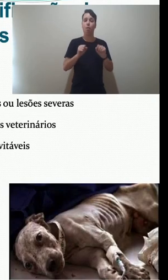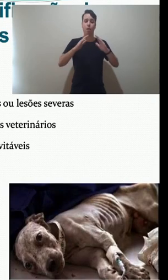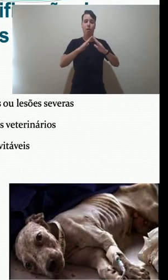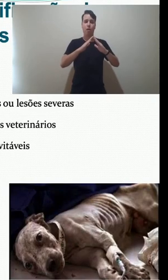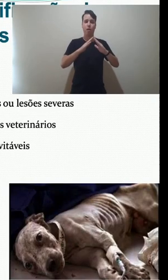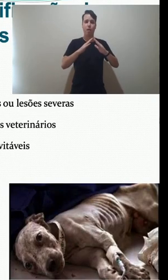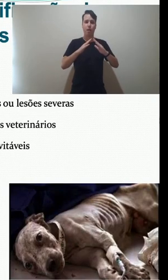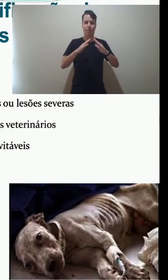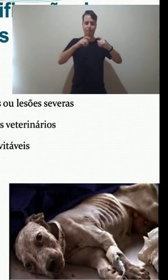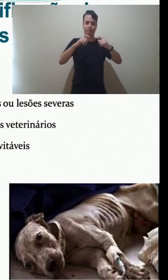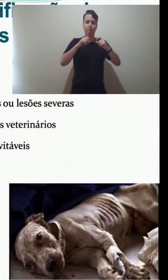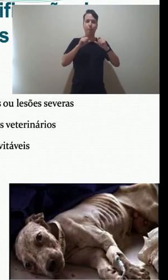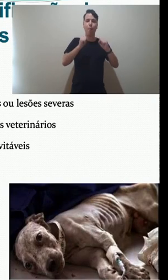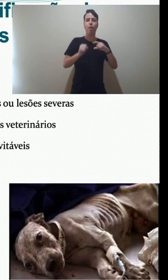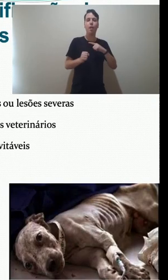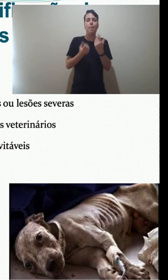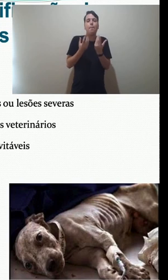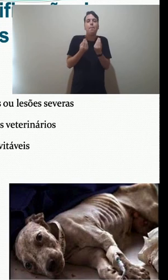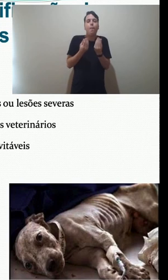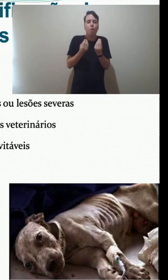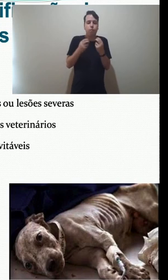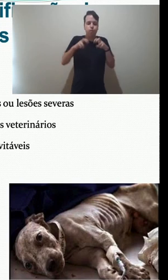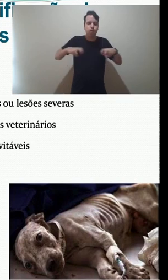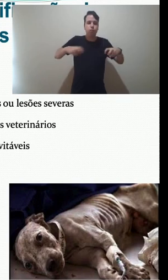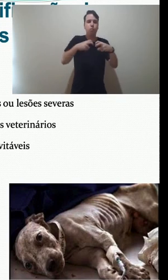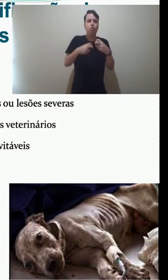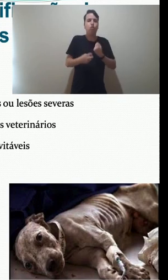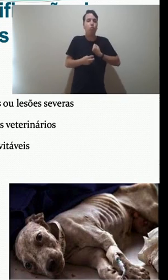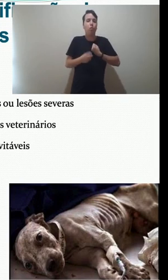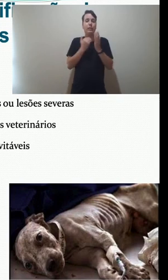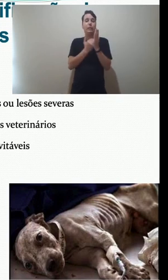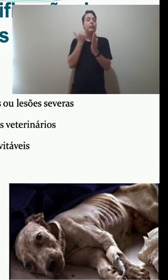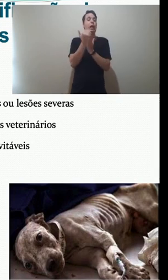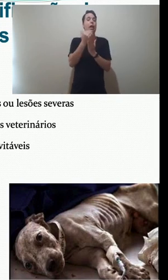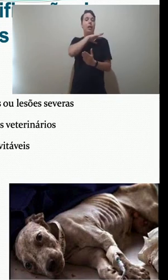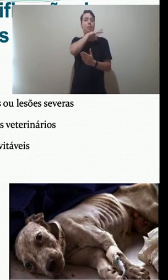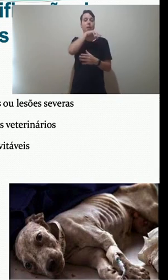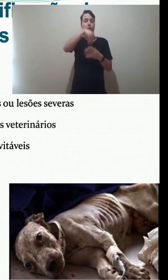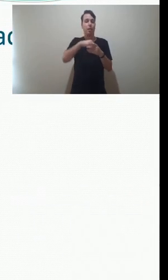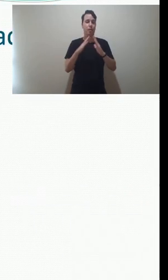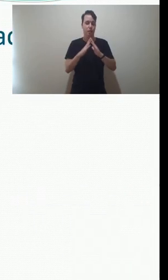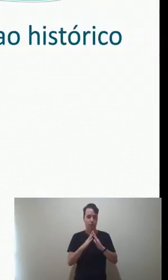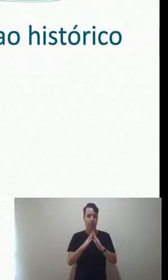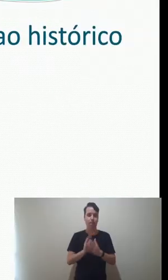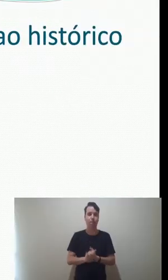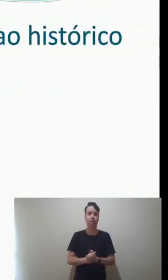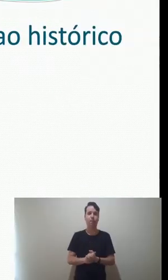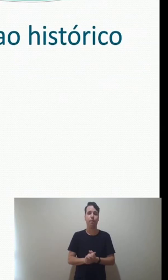E número excessivo de animais. Depois eu vou falar um pouquinho mais sobre esse número excessivo e a rotatividade de